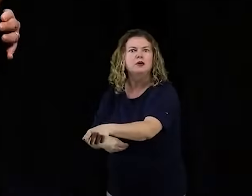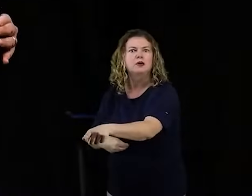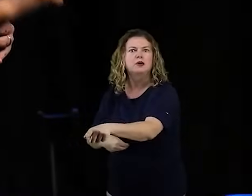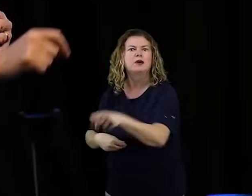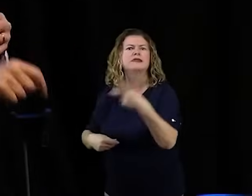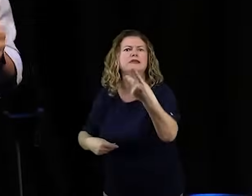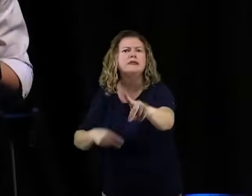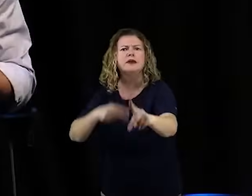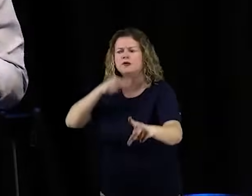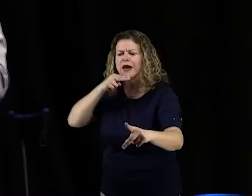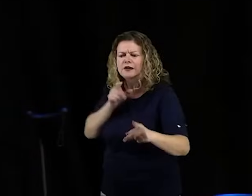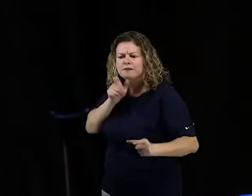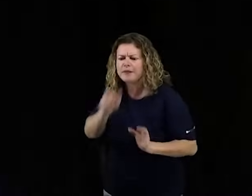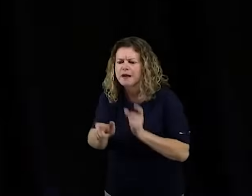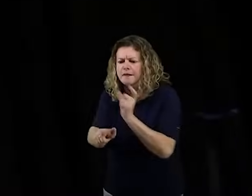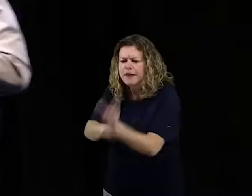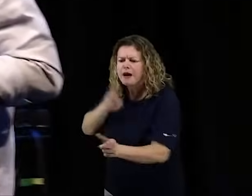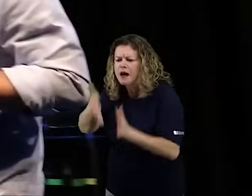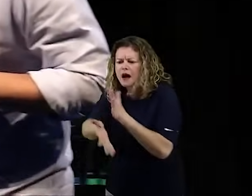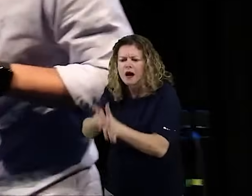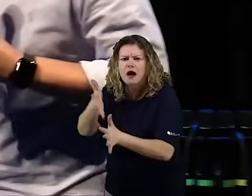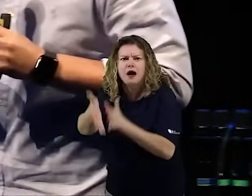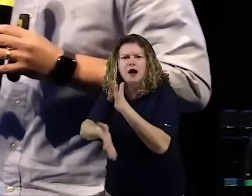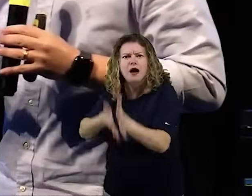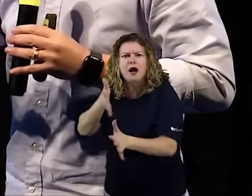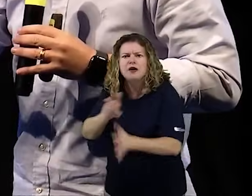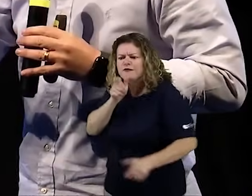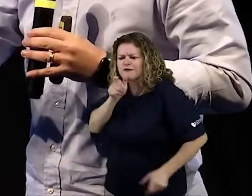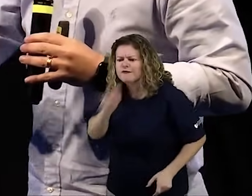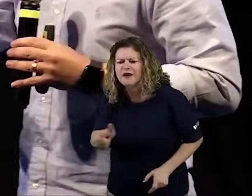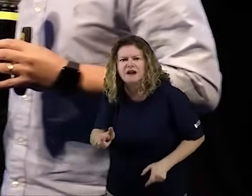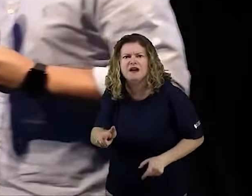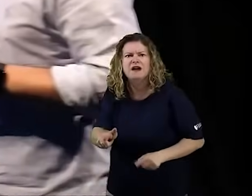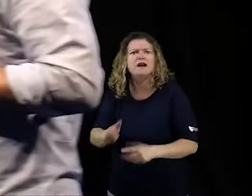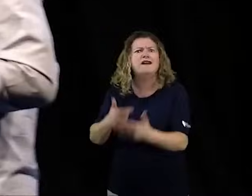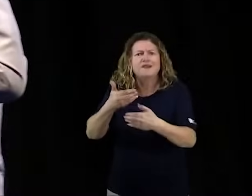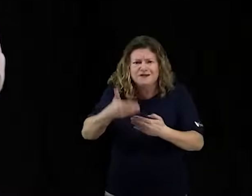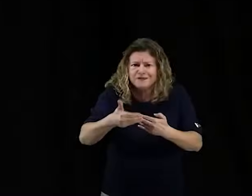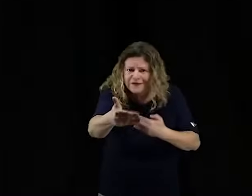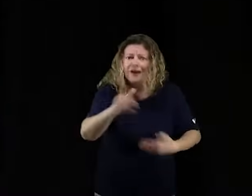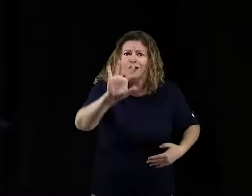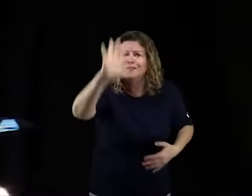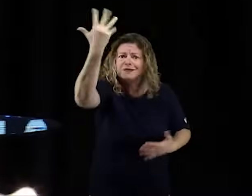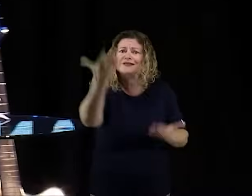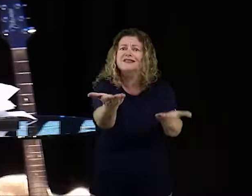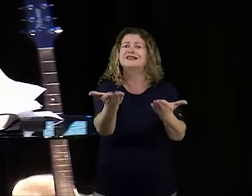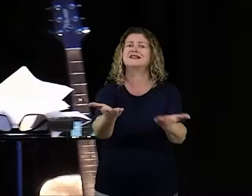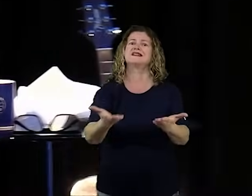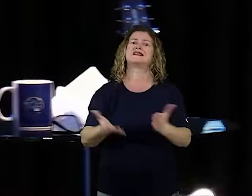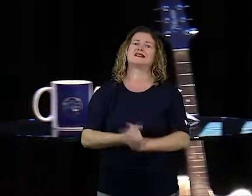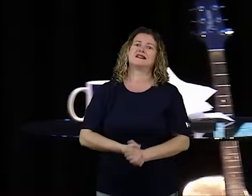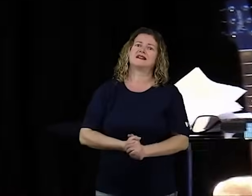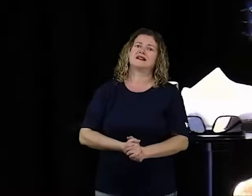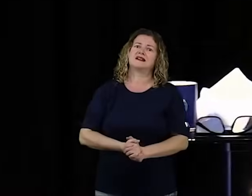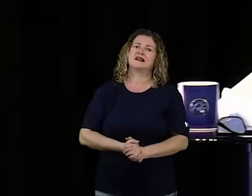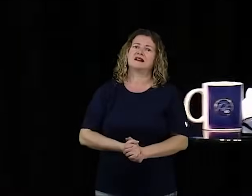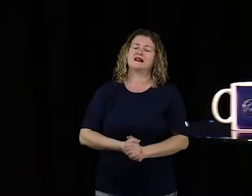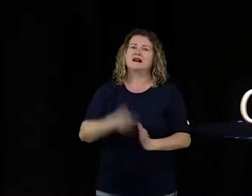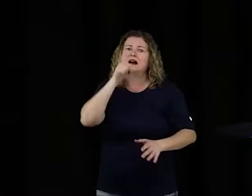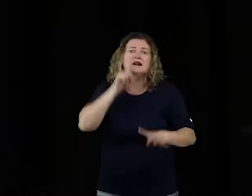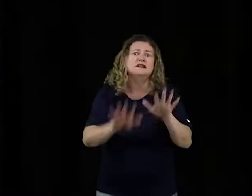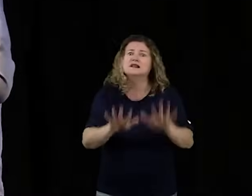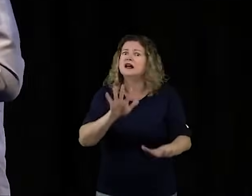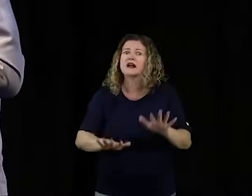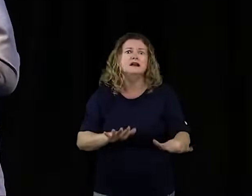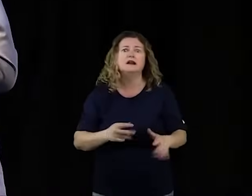ela funciona mesmo de um mesmo Manancial não pode produzir água doce e